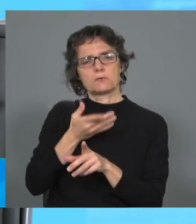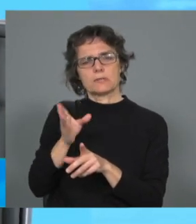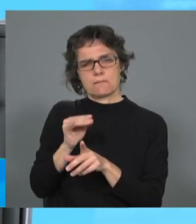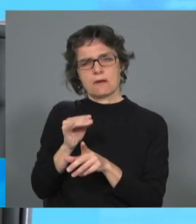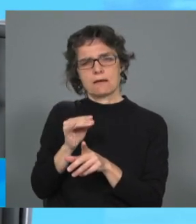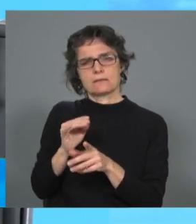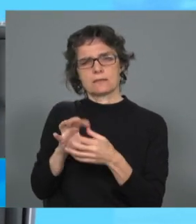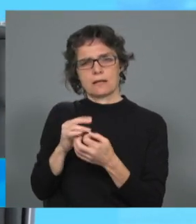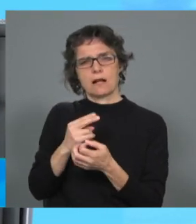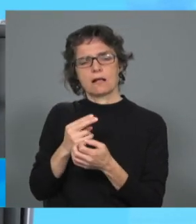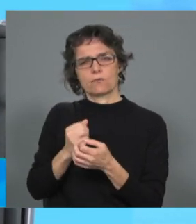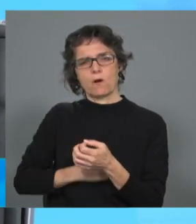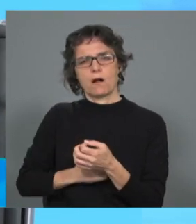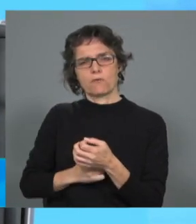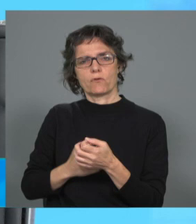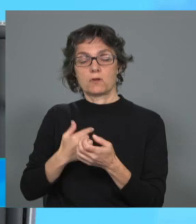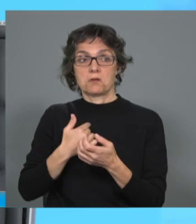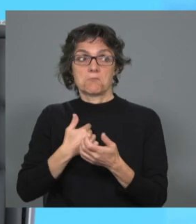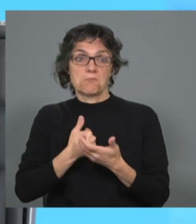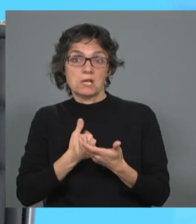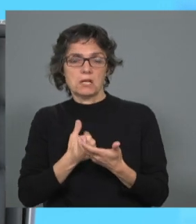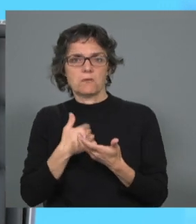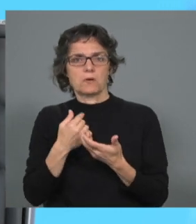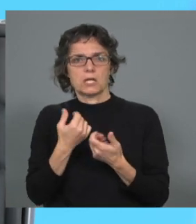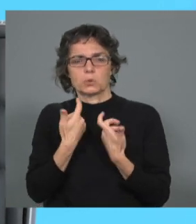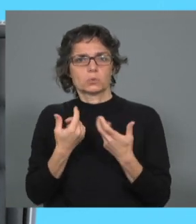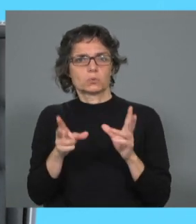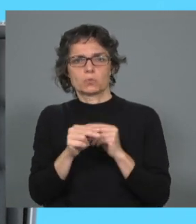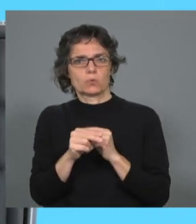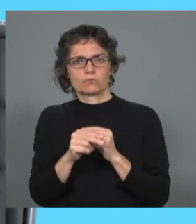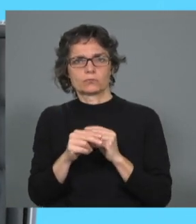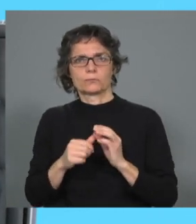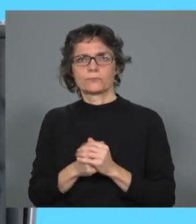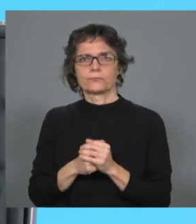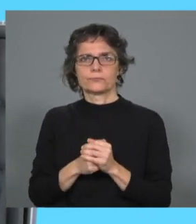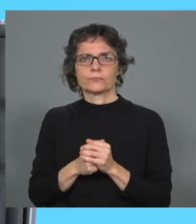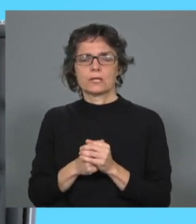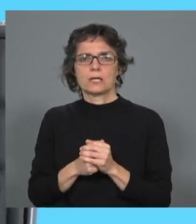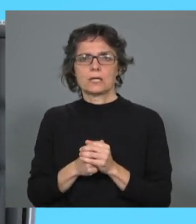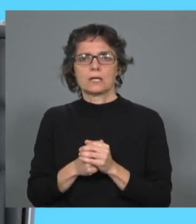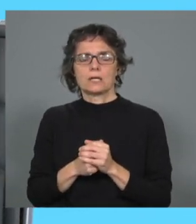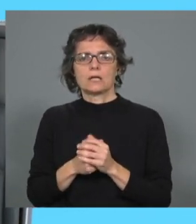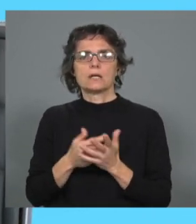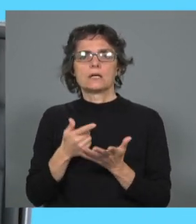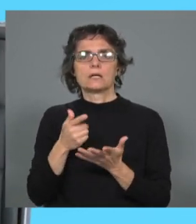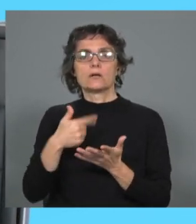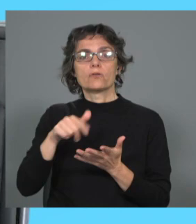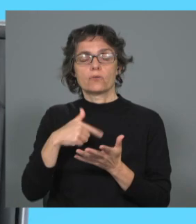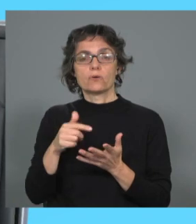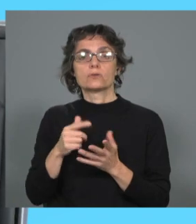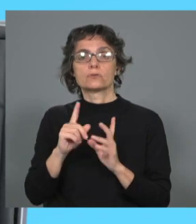novidade foi na sequência de muitas outras. Para a Soledade é que foi uma pedrada no charco. O Reparar não existia. Nós arrancámos com o